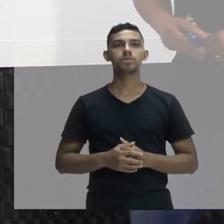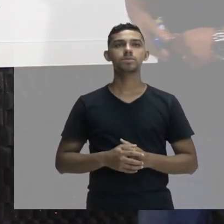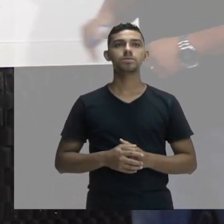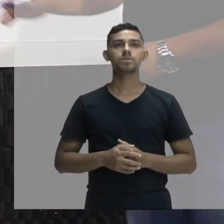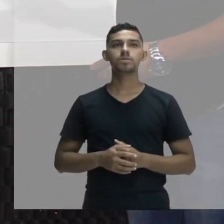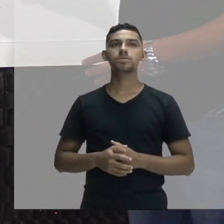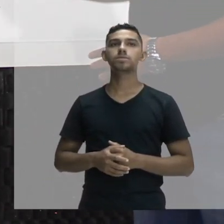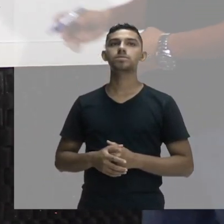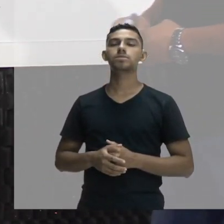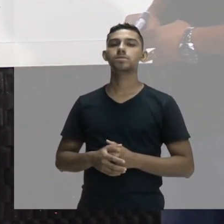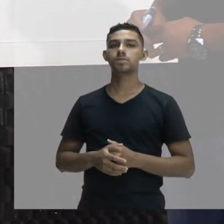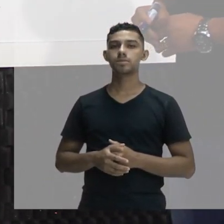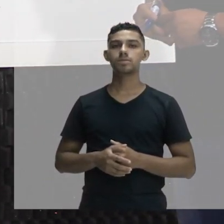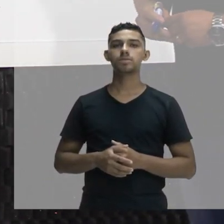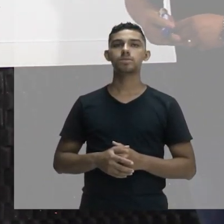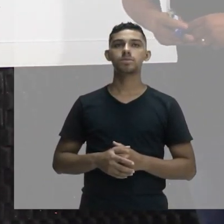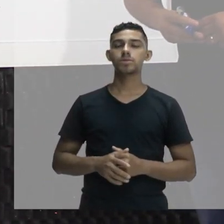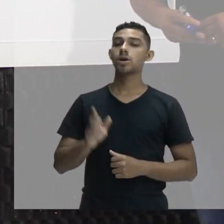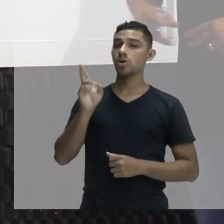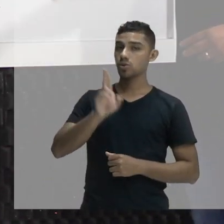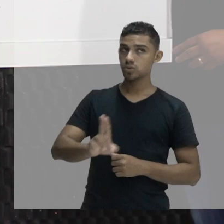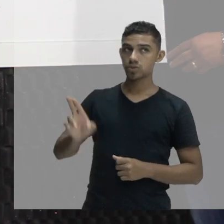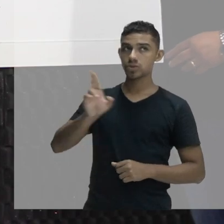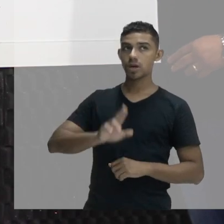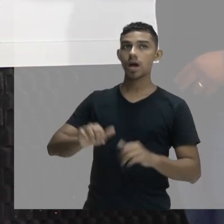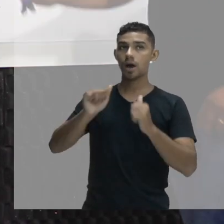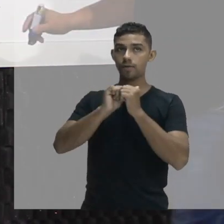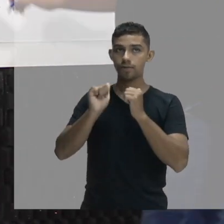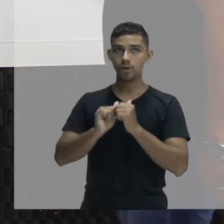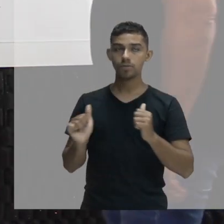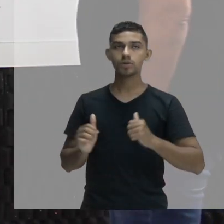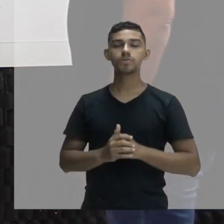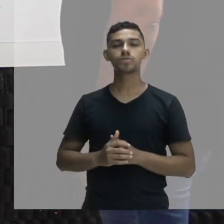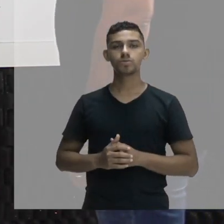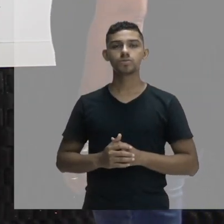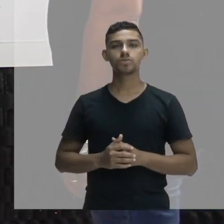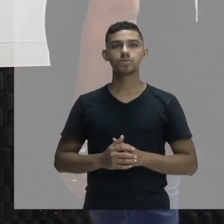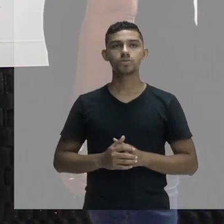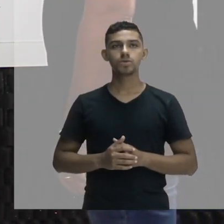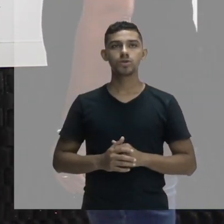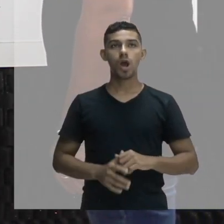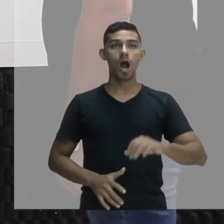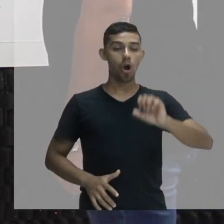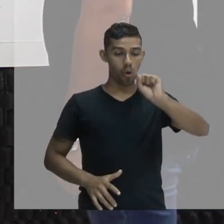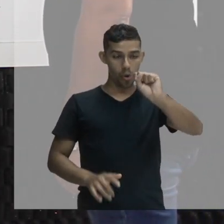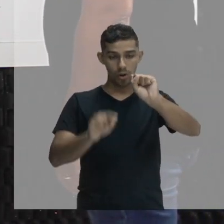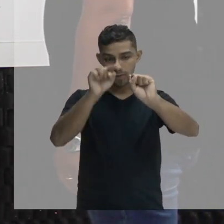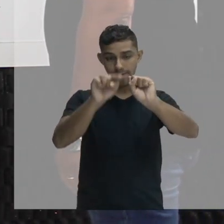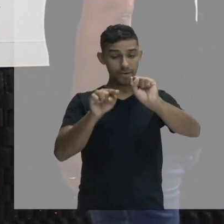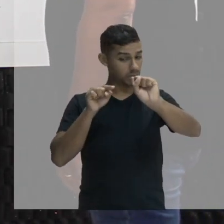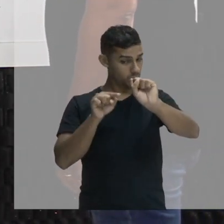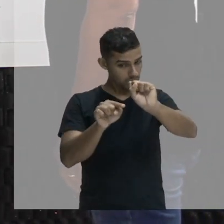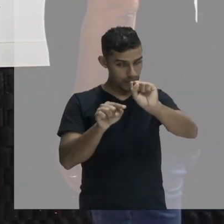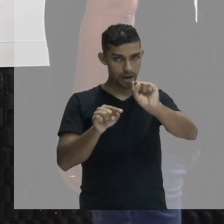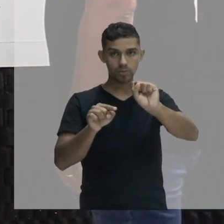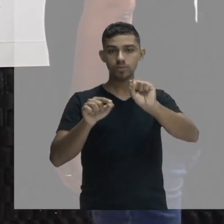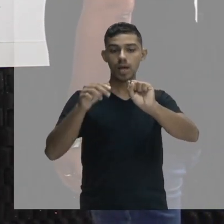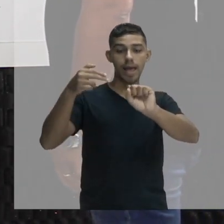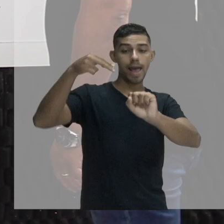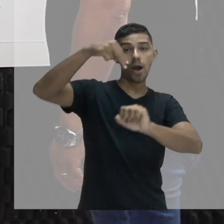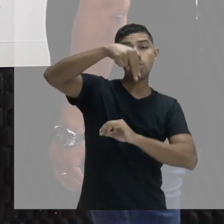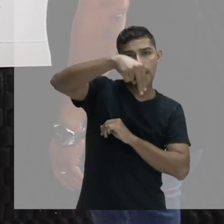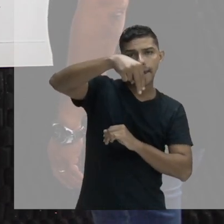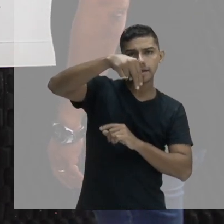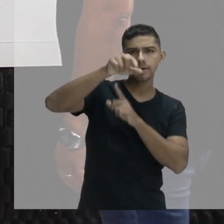Certo? E aí você vai usar a fórmula. Vai ficar aqui 8 fatorial